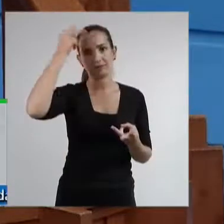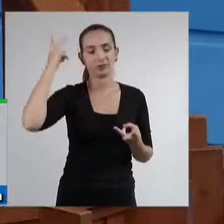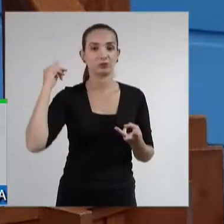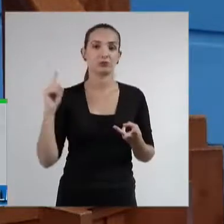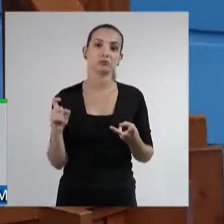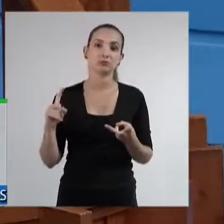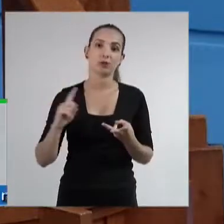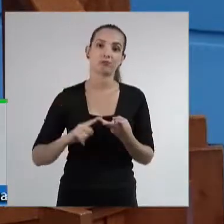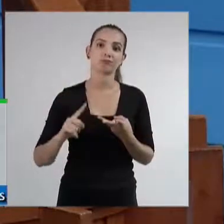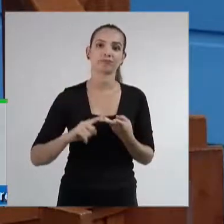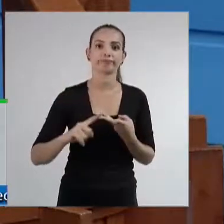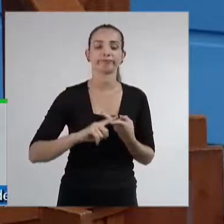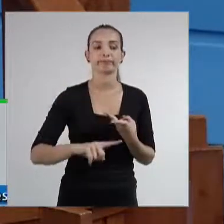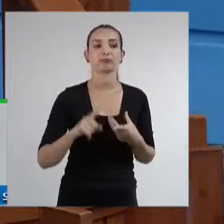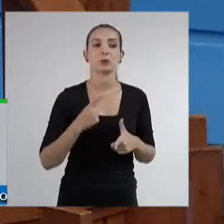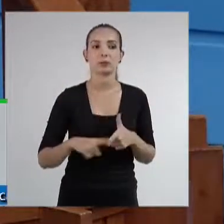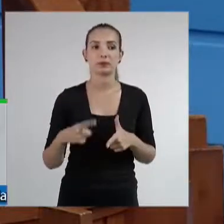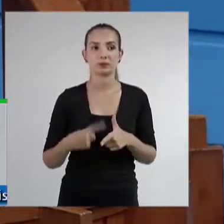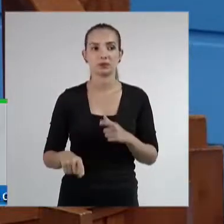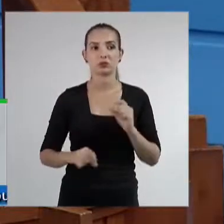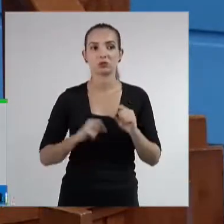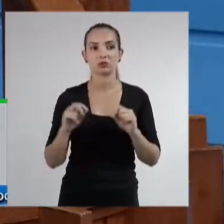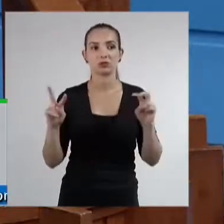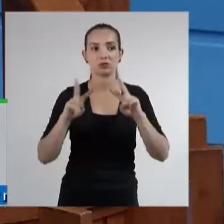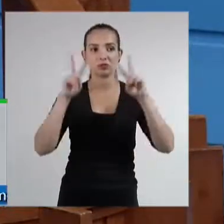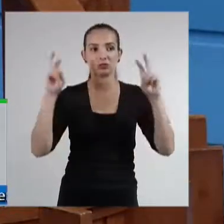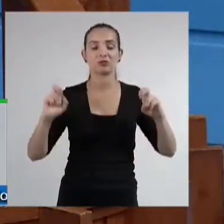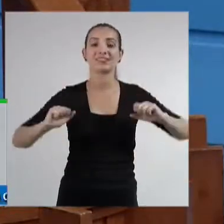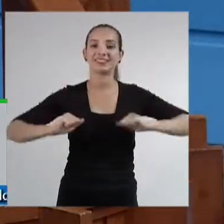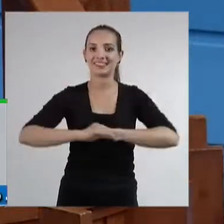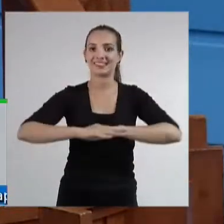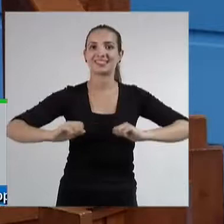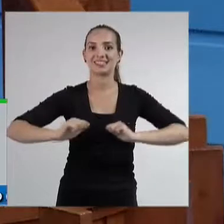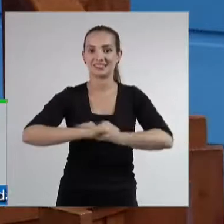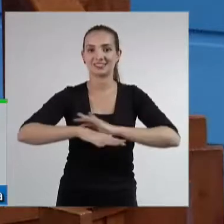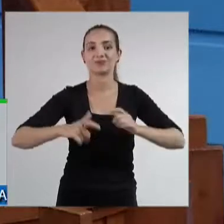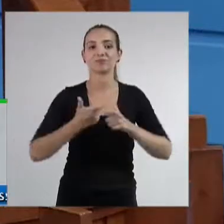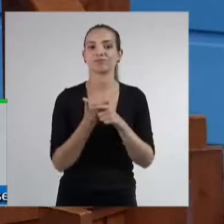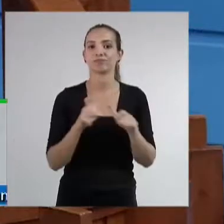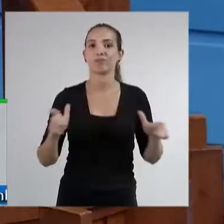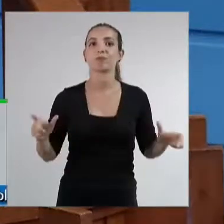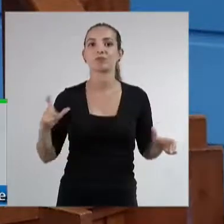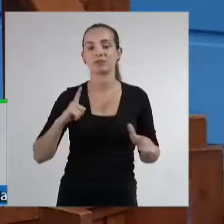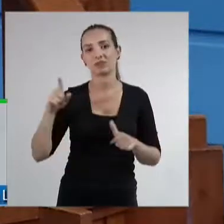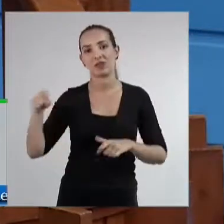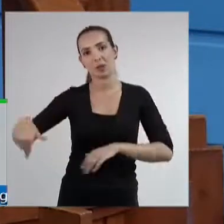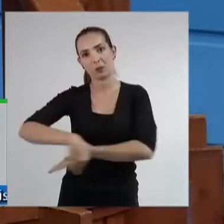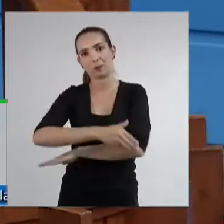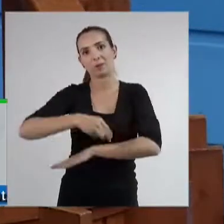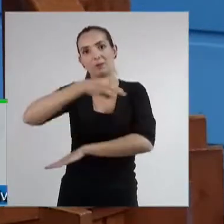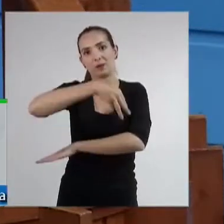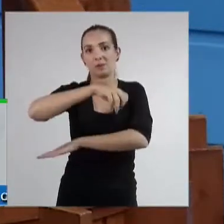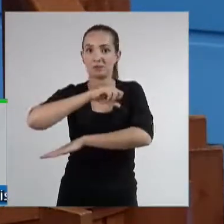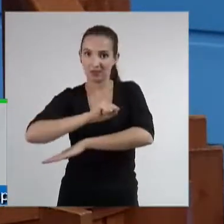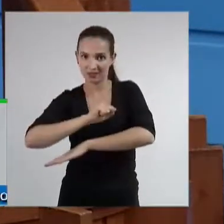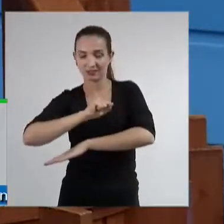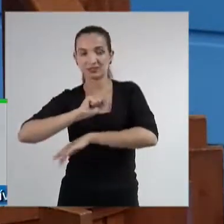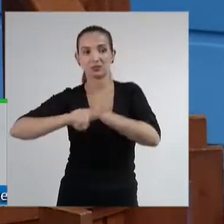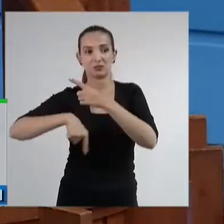Dourados, que é a questão do trânsito do alto tráfego que vem de uma MS, passa por uma